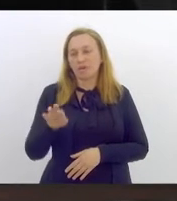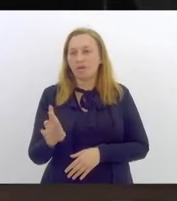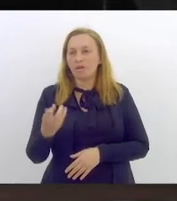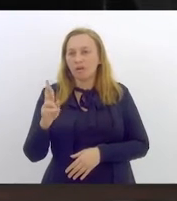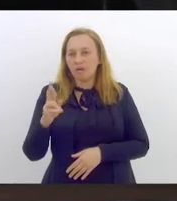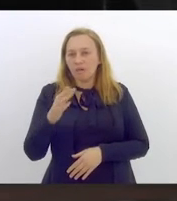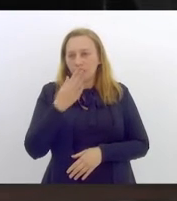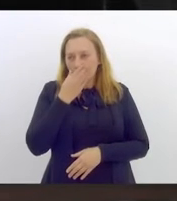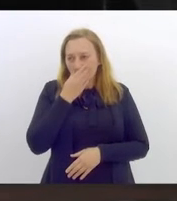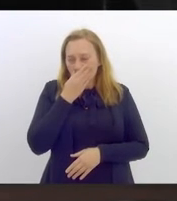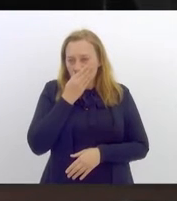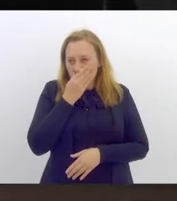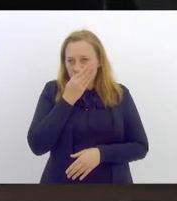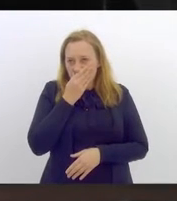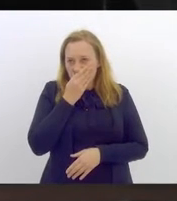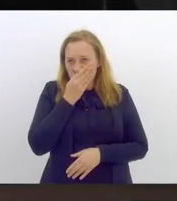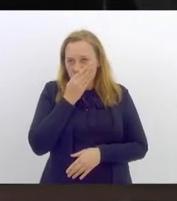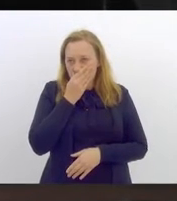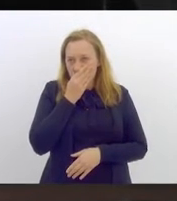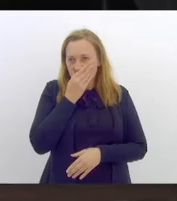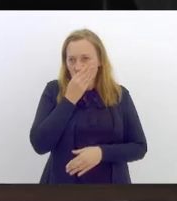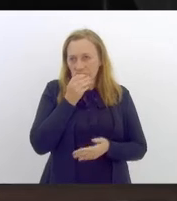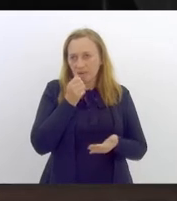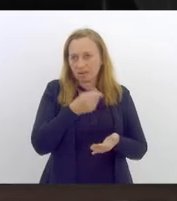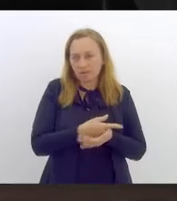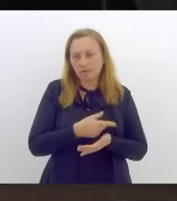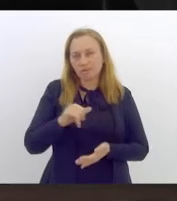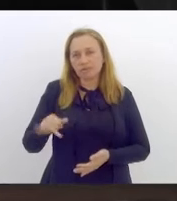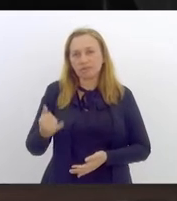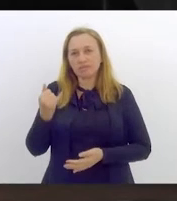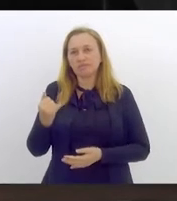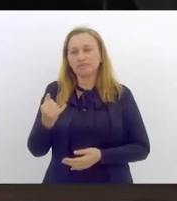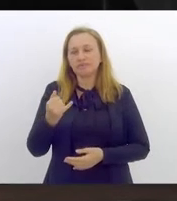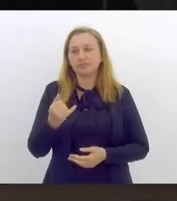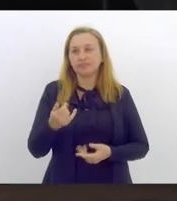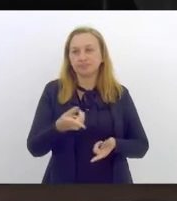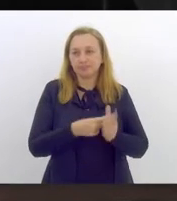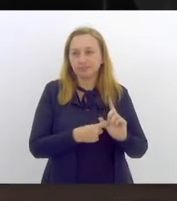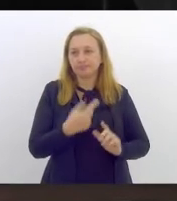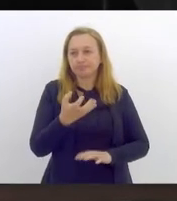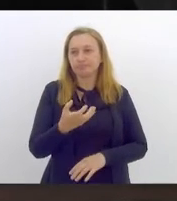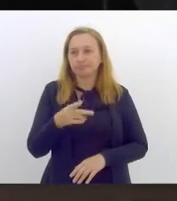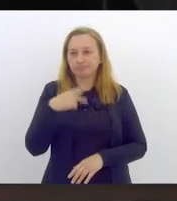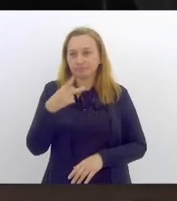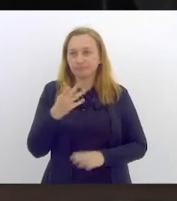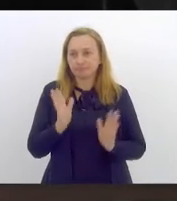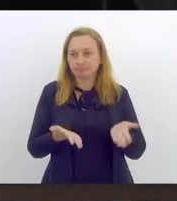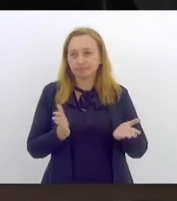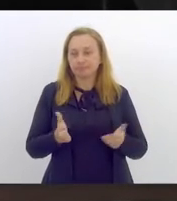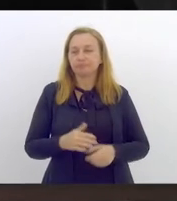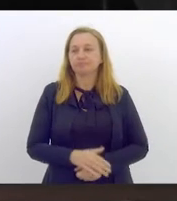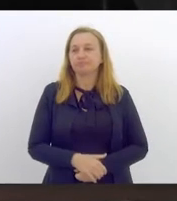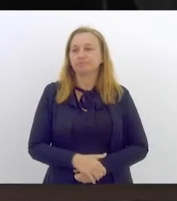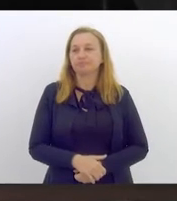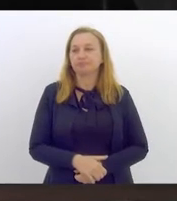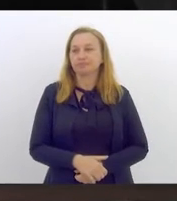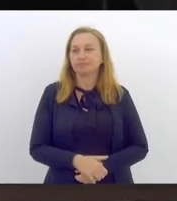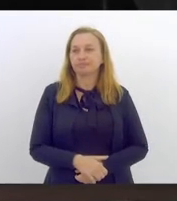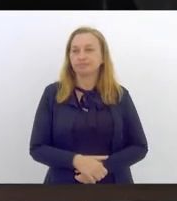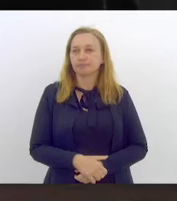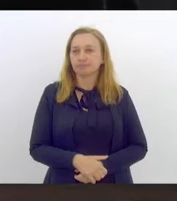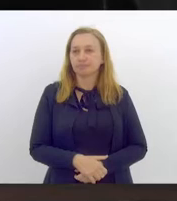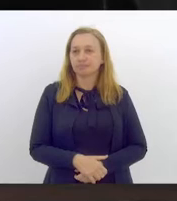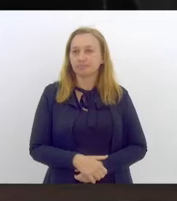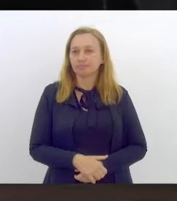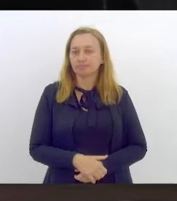bilhões no pagamento de juros e amortização da dívida. Mas quero fazer agora um destaque, né, não mais apenas